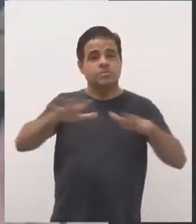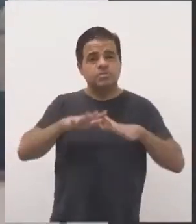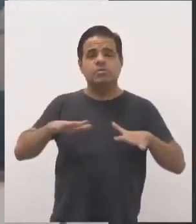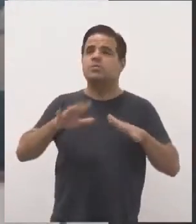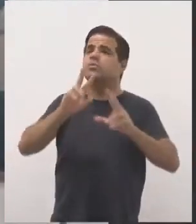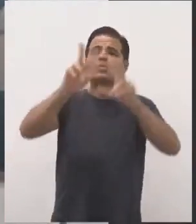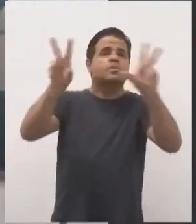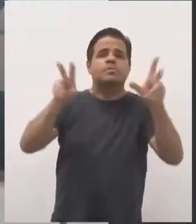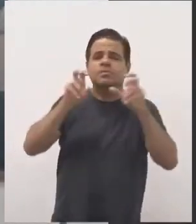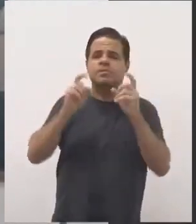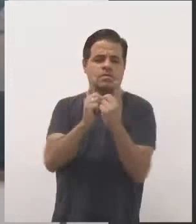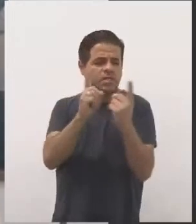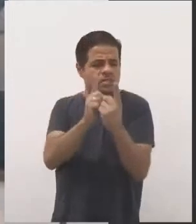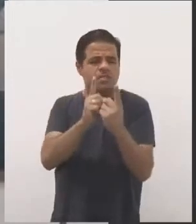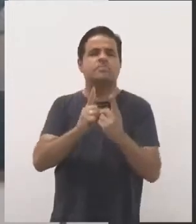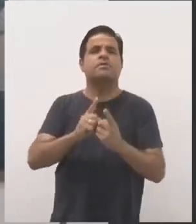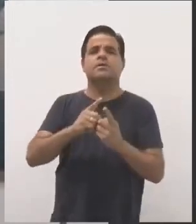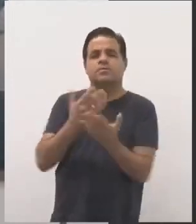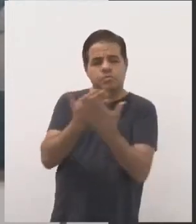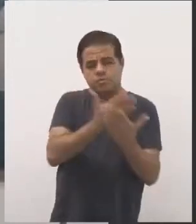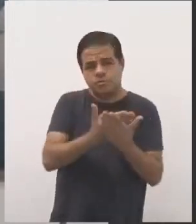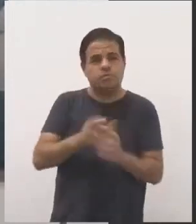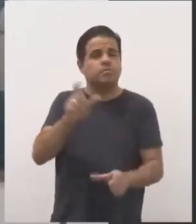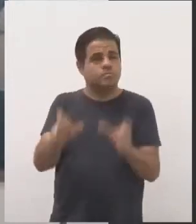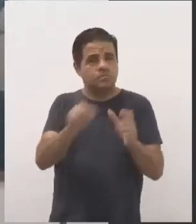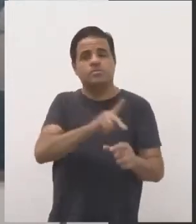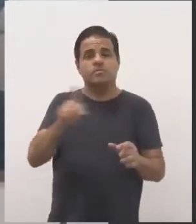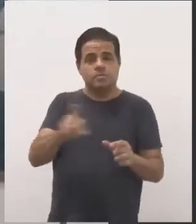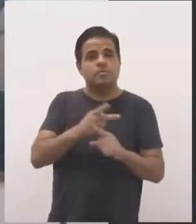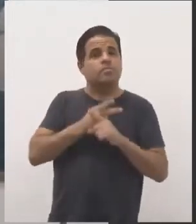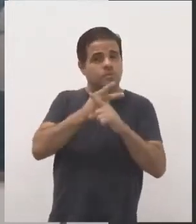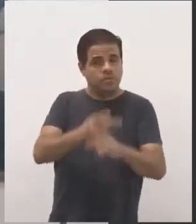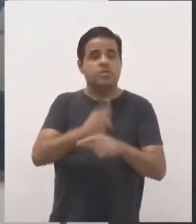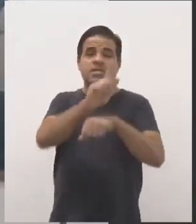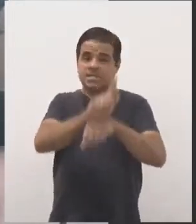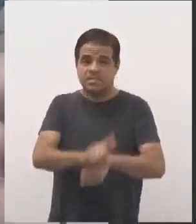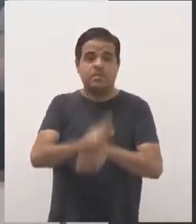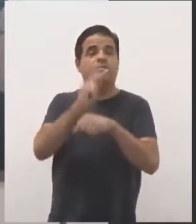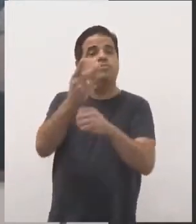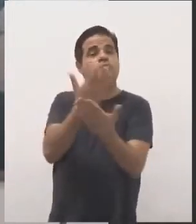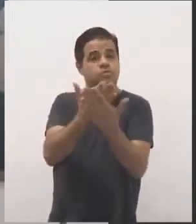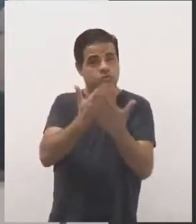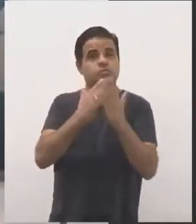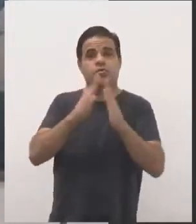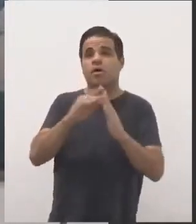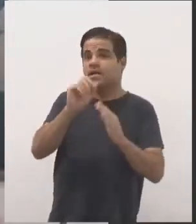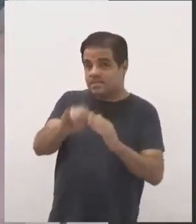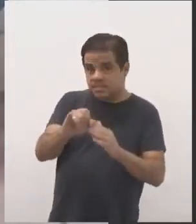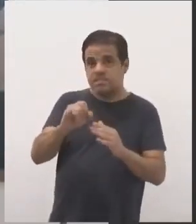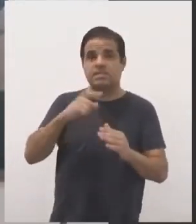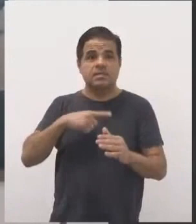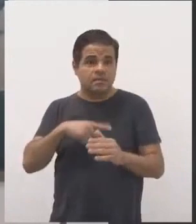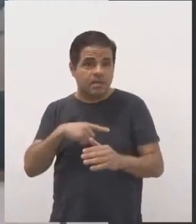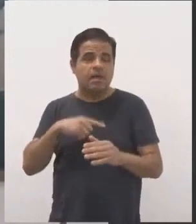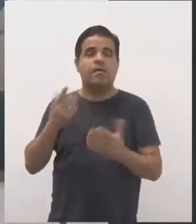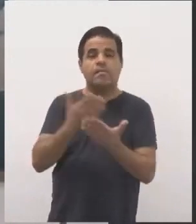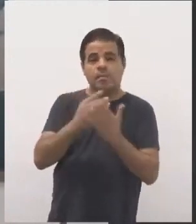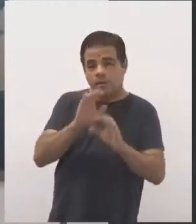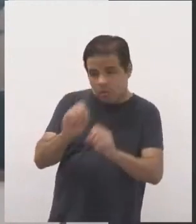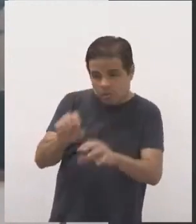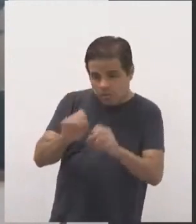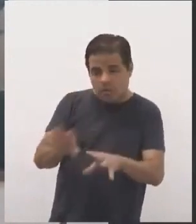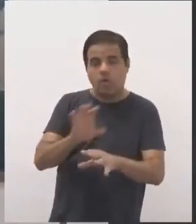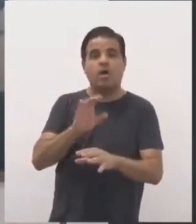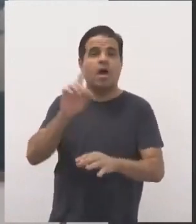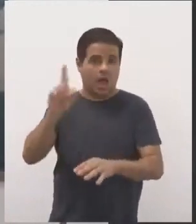numa situação de atendimento tanto de estudante quanto de professor. Procure a gestão da sua escola. Se a sua escola tem POC, que é o professor orientador de